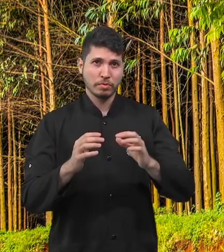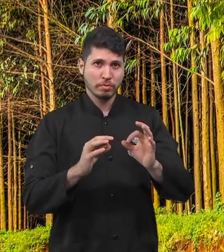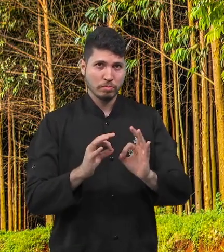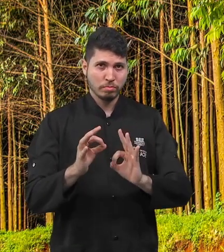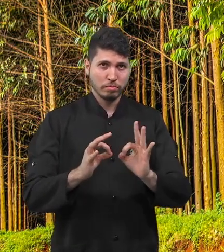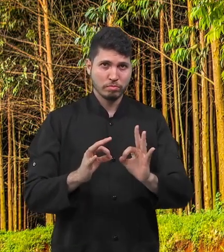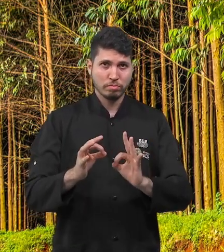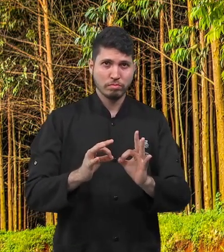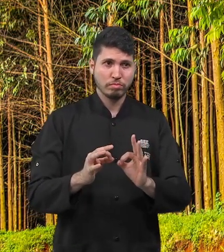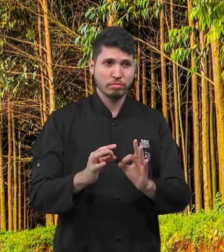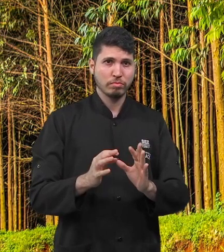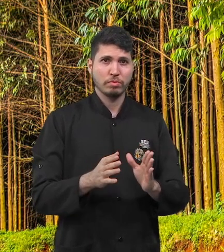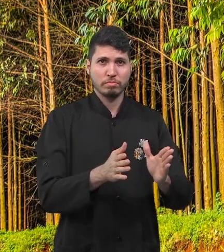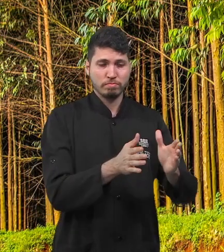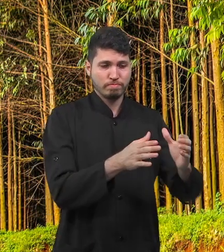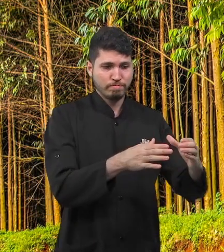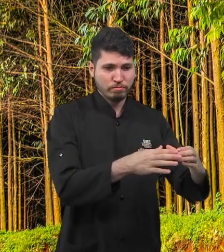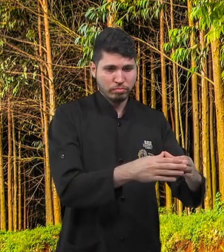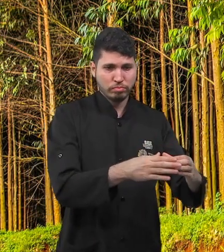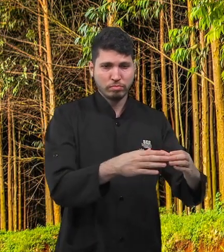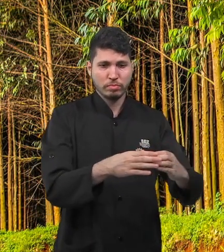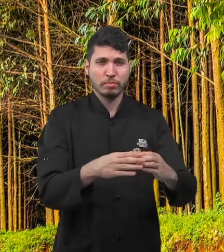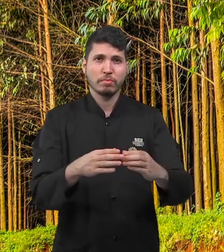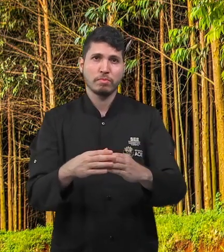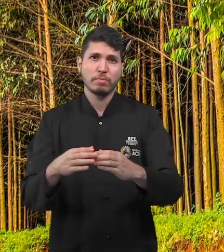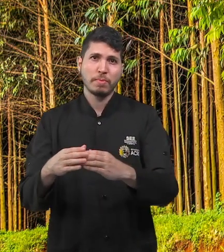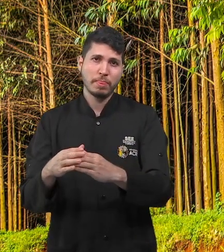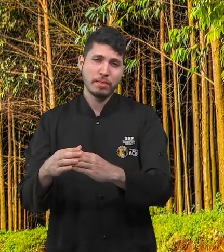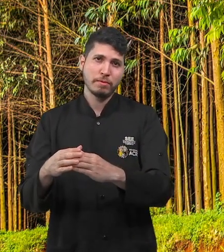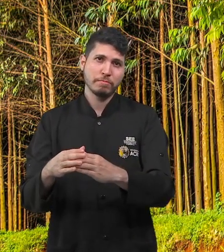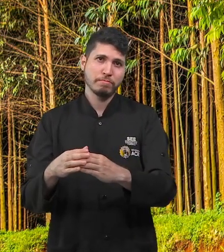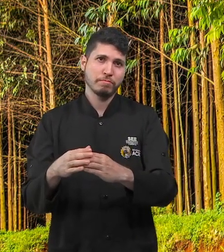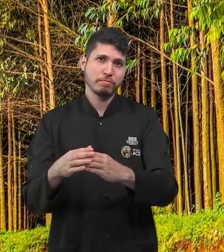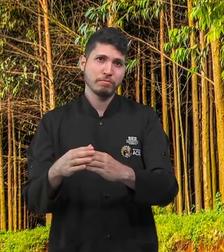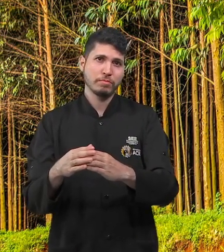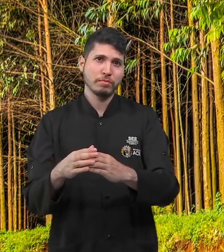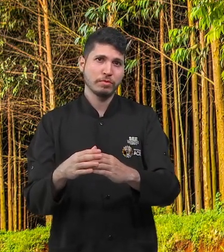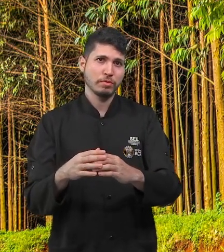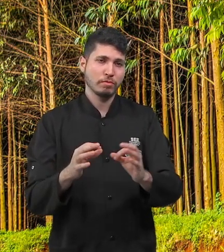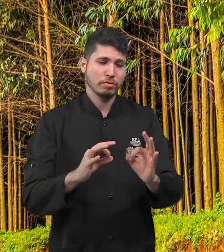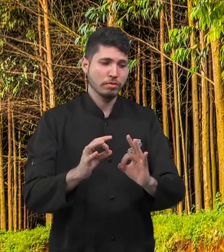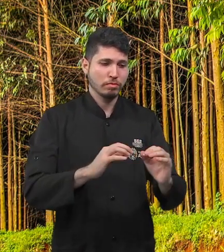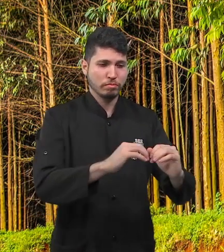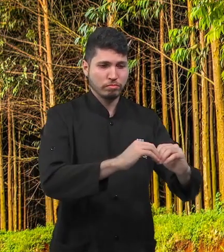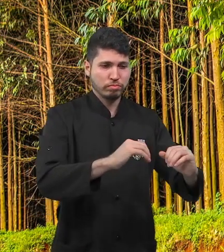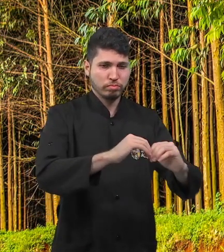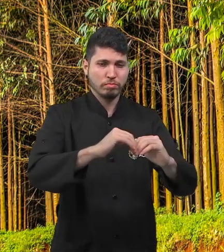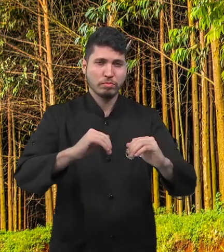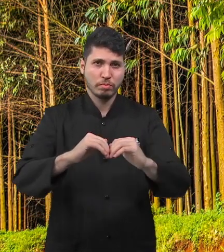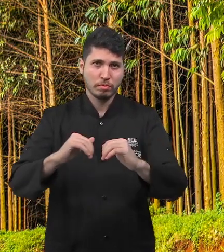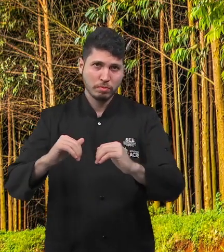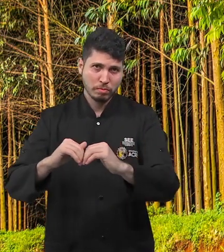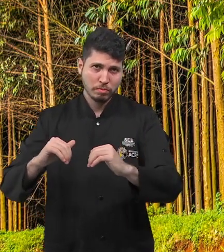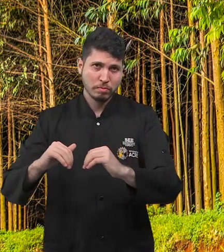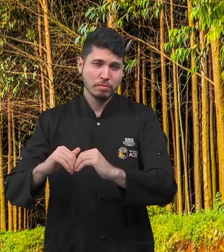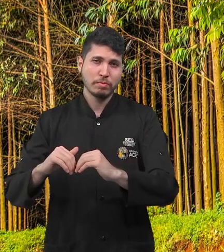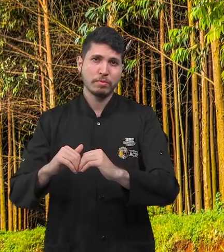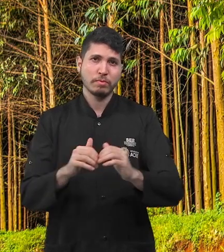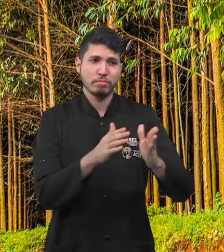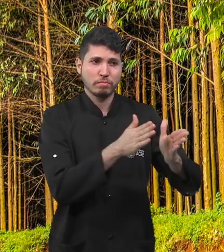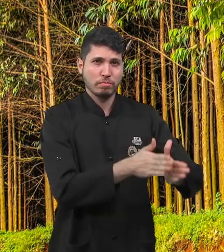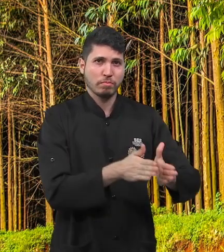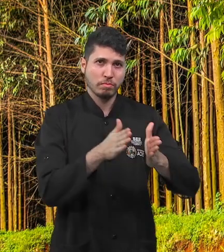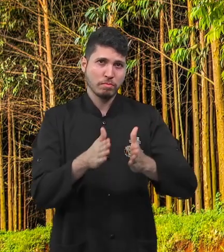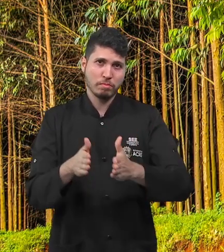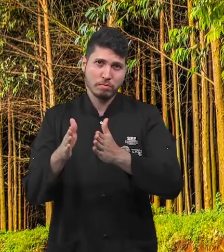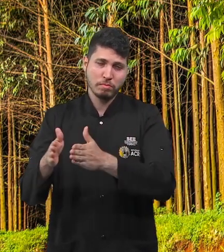em blocos ou talhões de exploração anual. Isso reduz os impactos da exploração madeireira sobre a